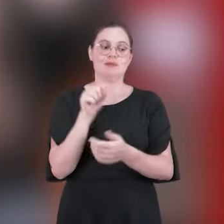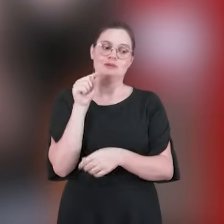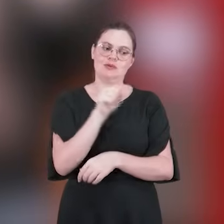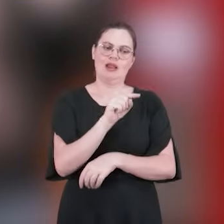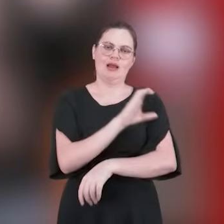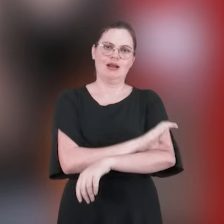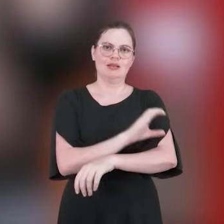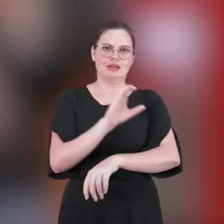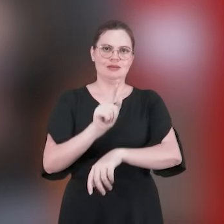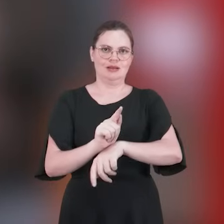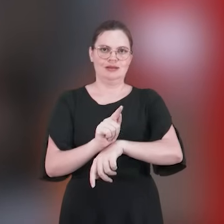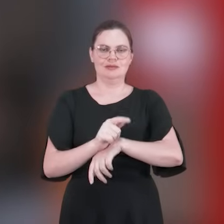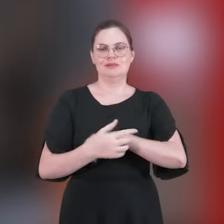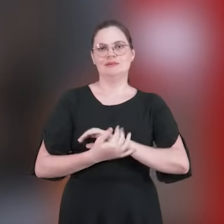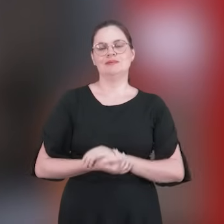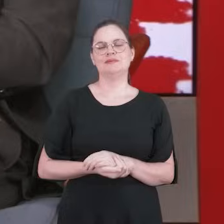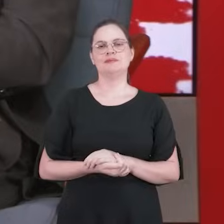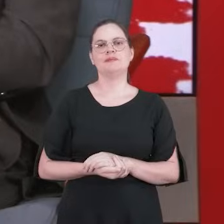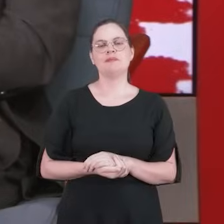casamento.